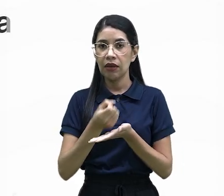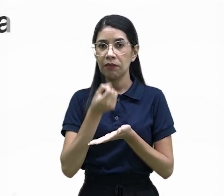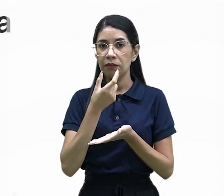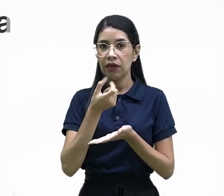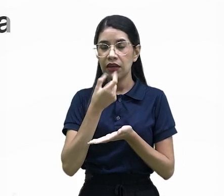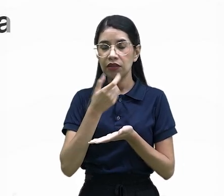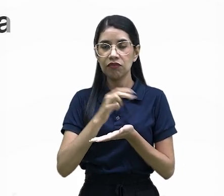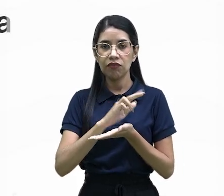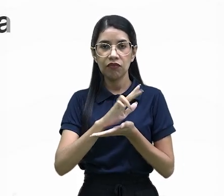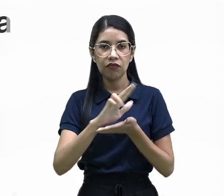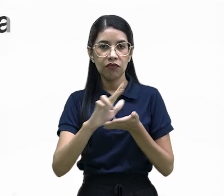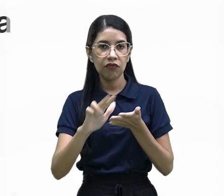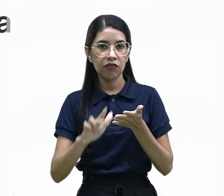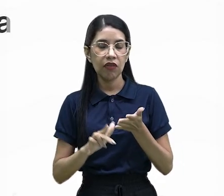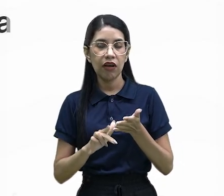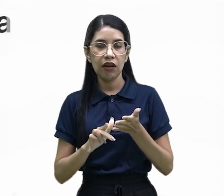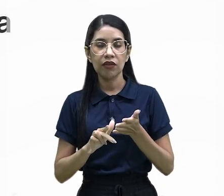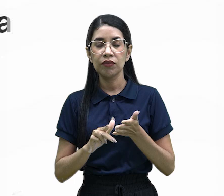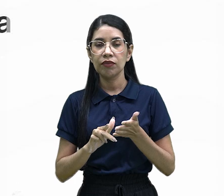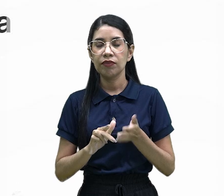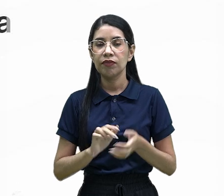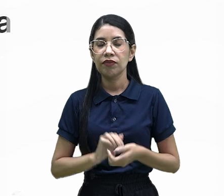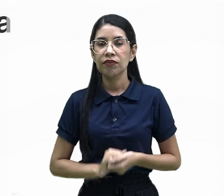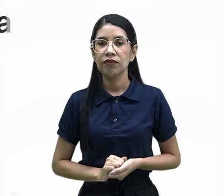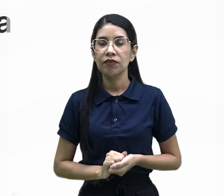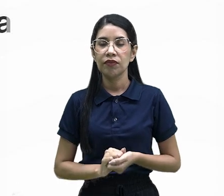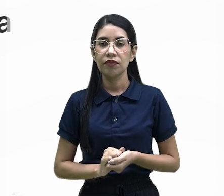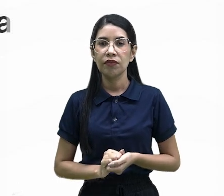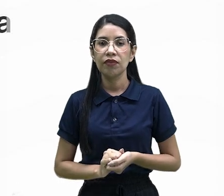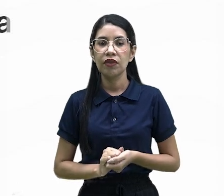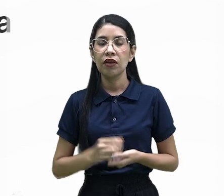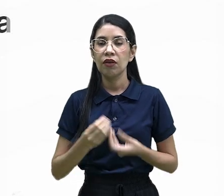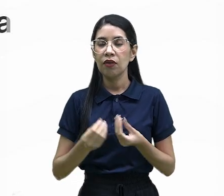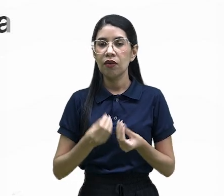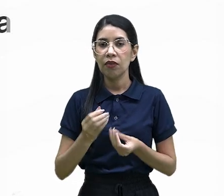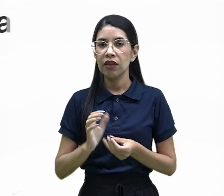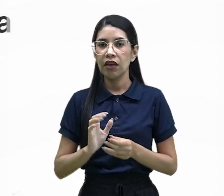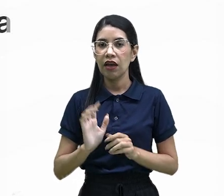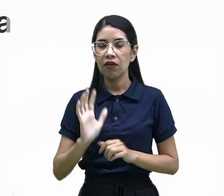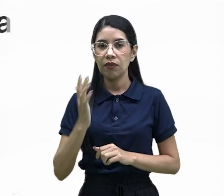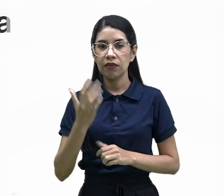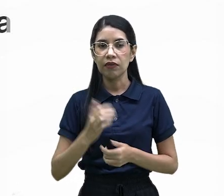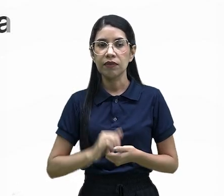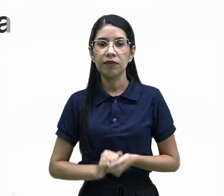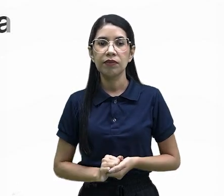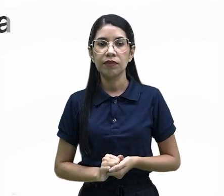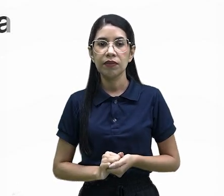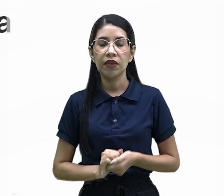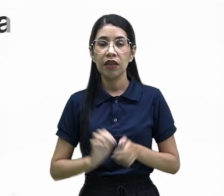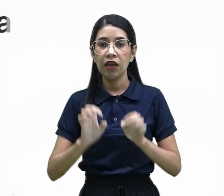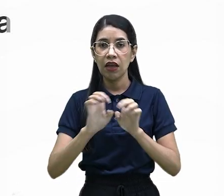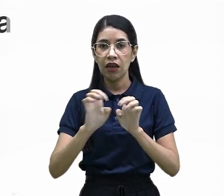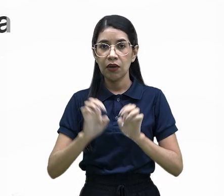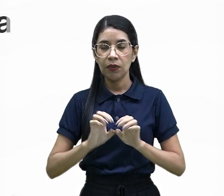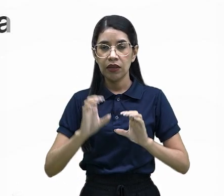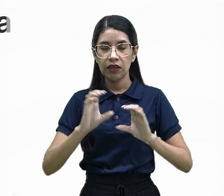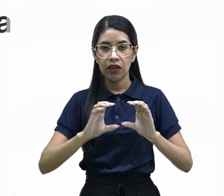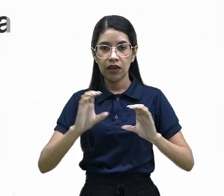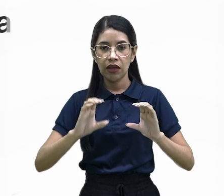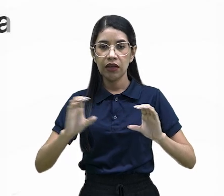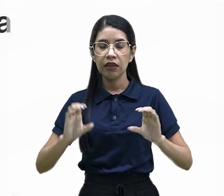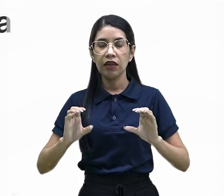né? Fármacos, os medicamentos, tá? Então, funciona da seguinte maneira. A estrutura da cadeia